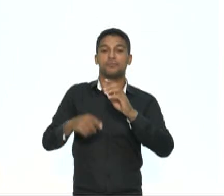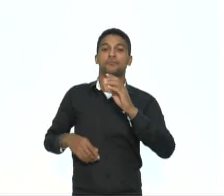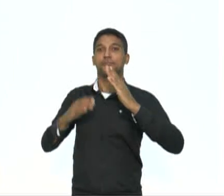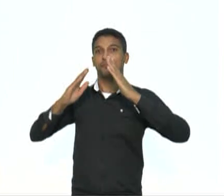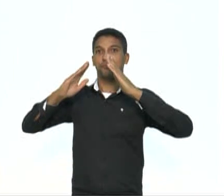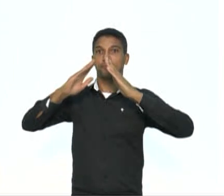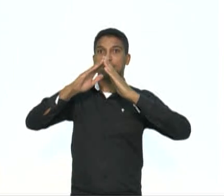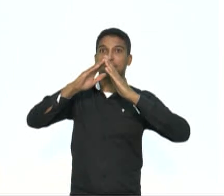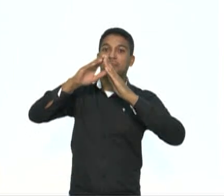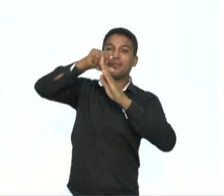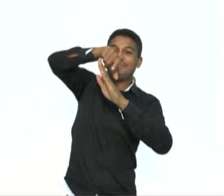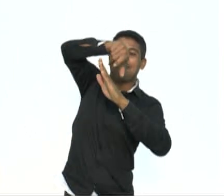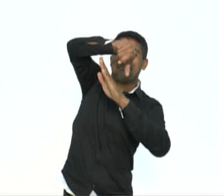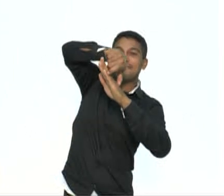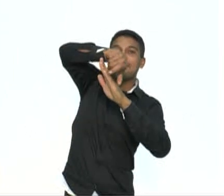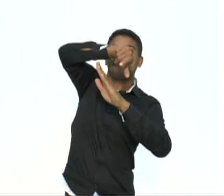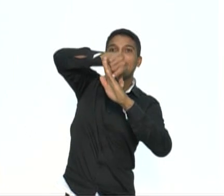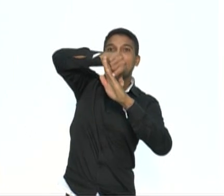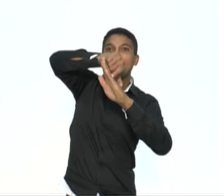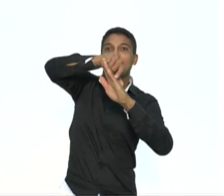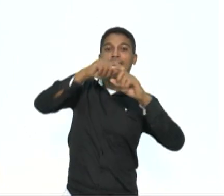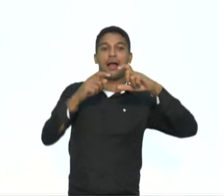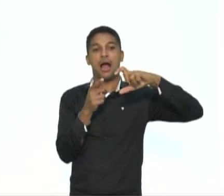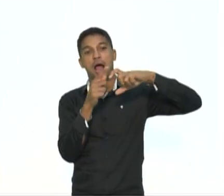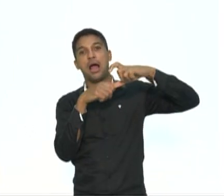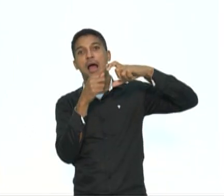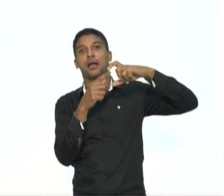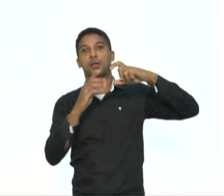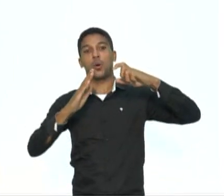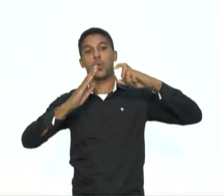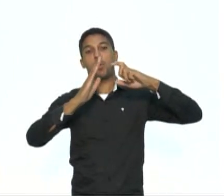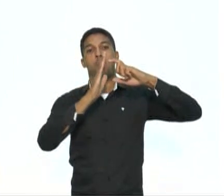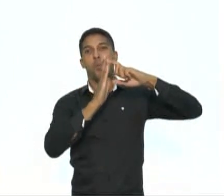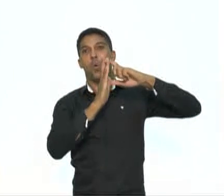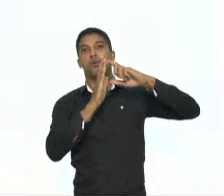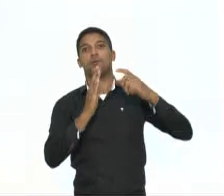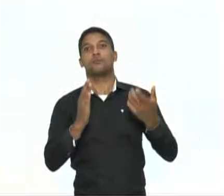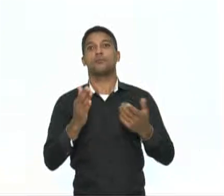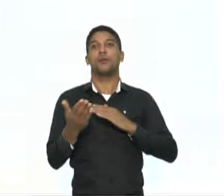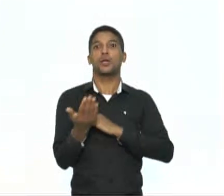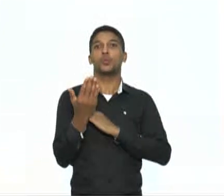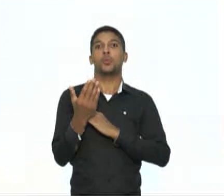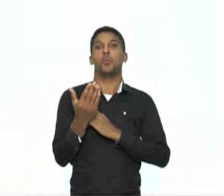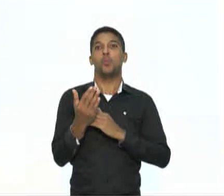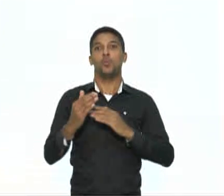maior número de janelas e os vitrais também. Tá? Ainda na arte gótica,